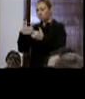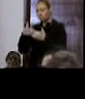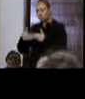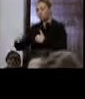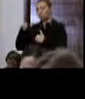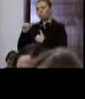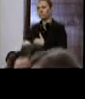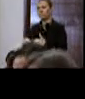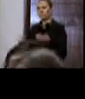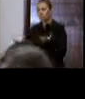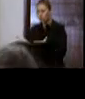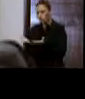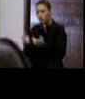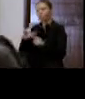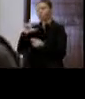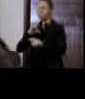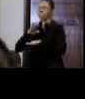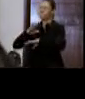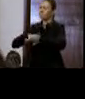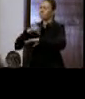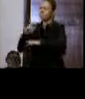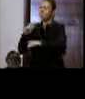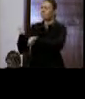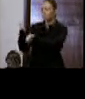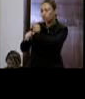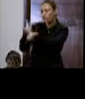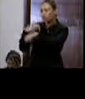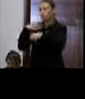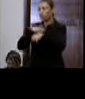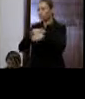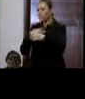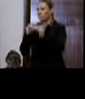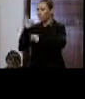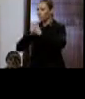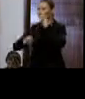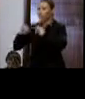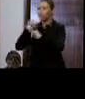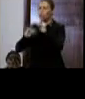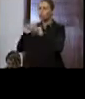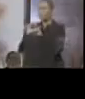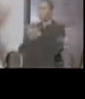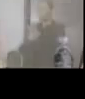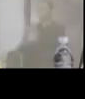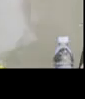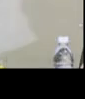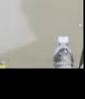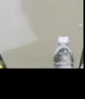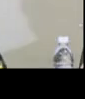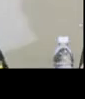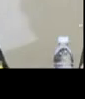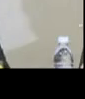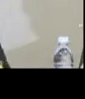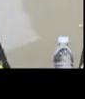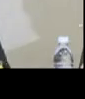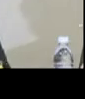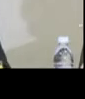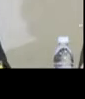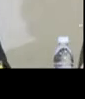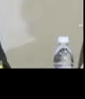daqui nós tenhamos mais e melhores formas de interferir neste